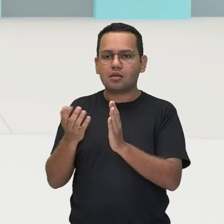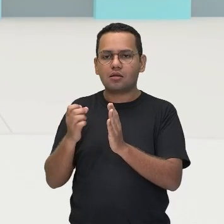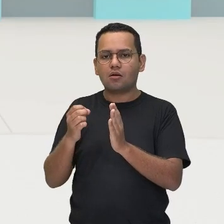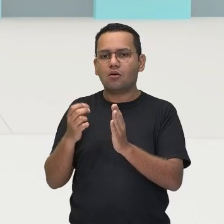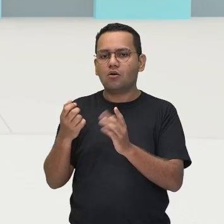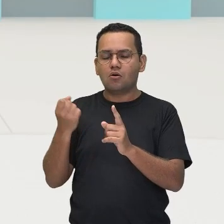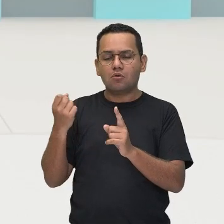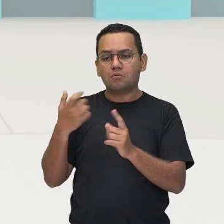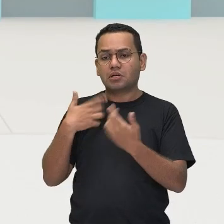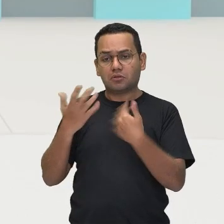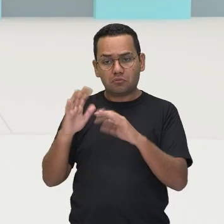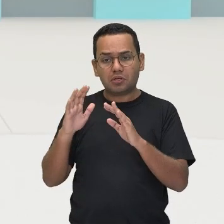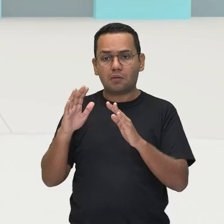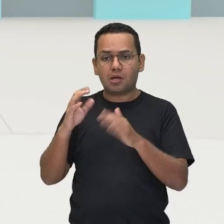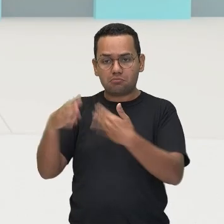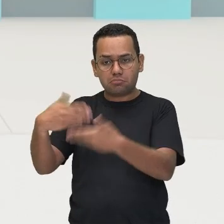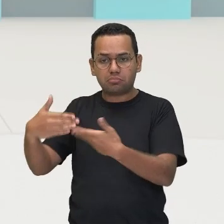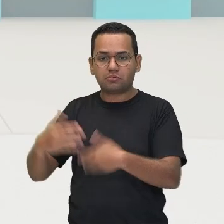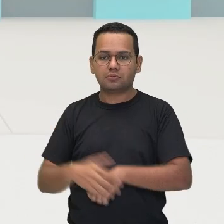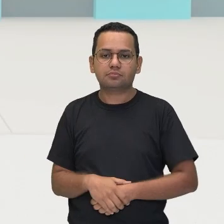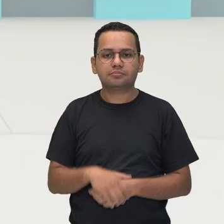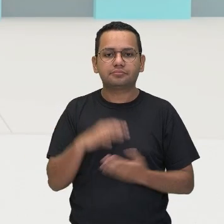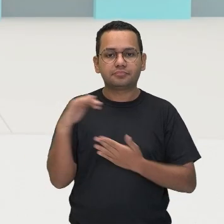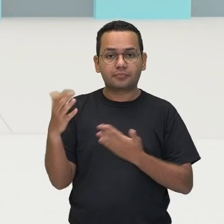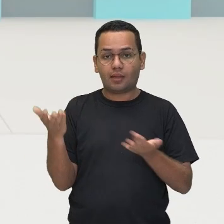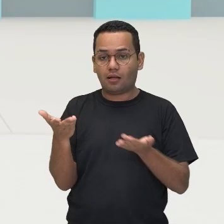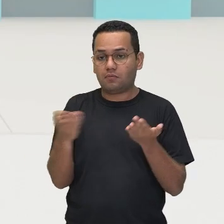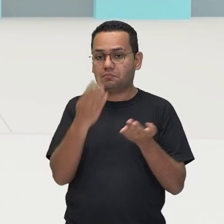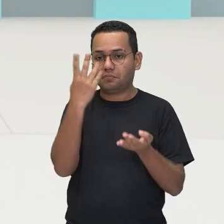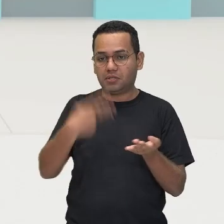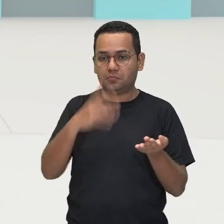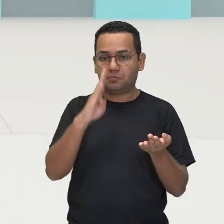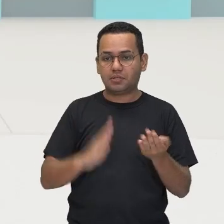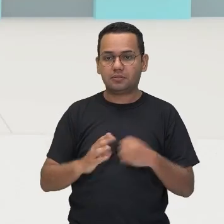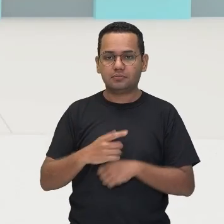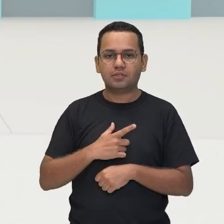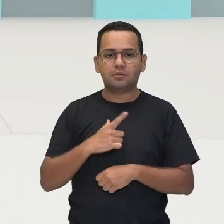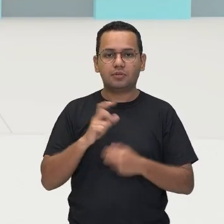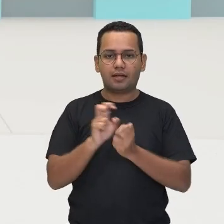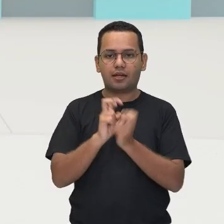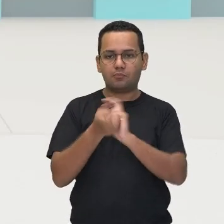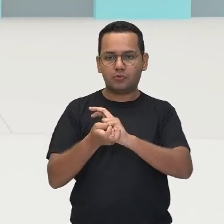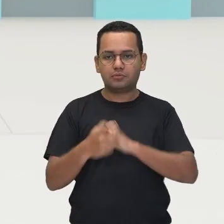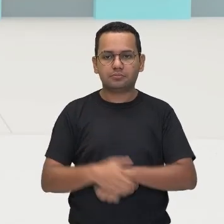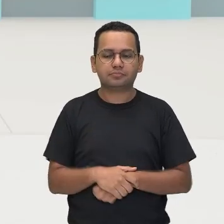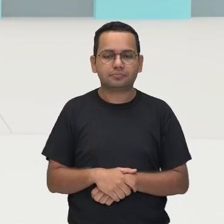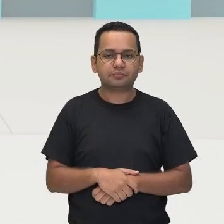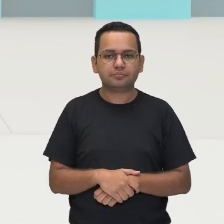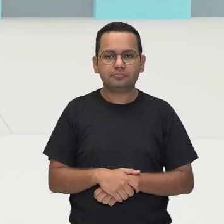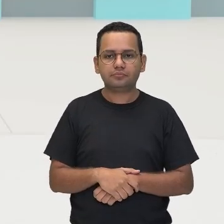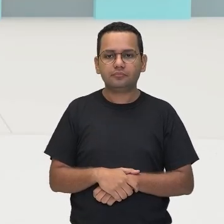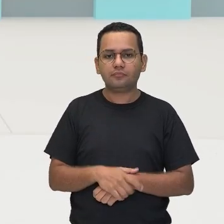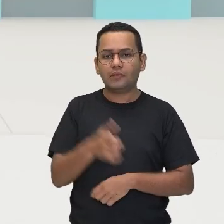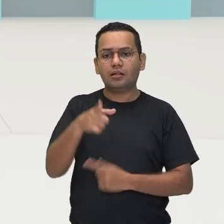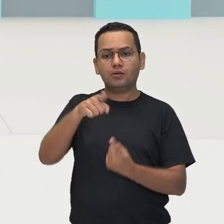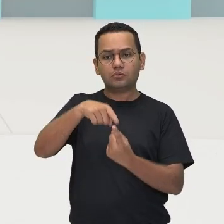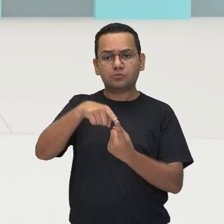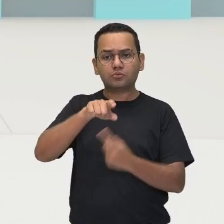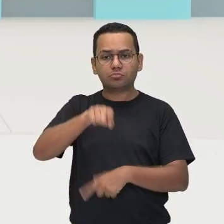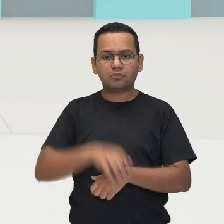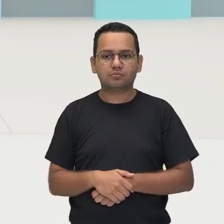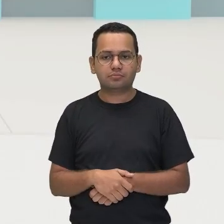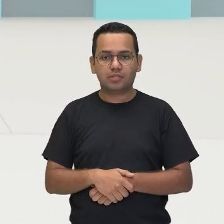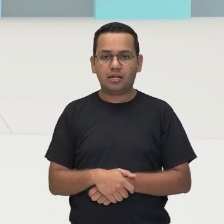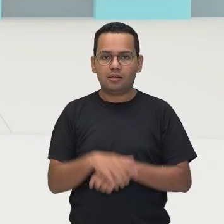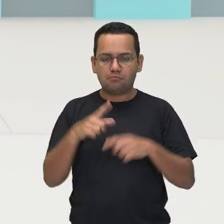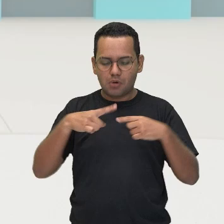eh trazendo pra realidade do Brasil nós conhecemos aqui a capoeira que é uma luta né que é realizada em formato de